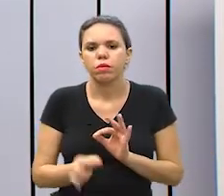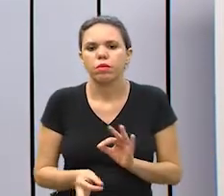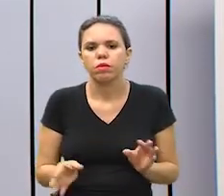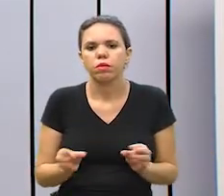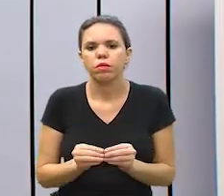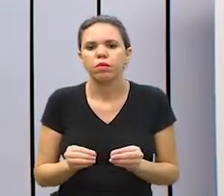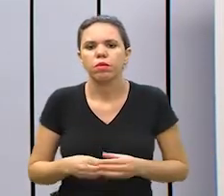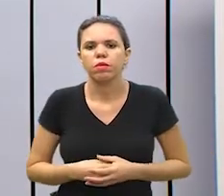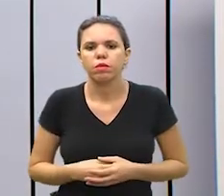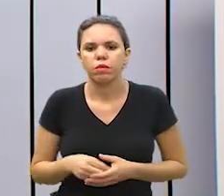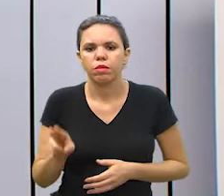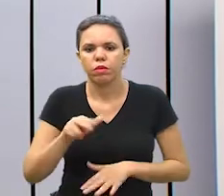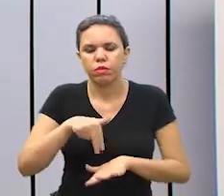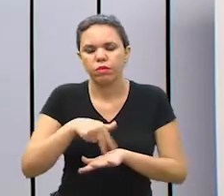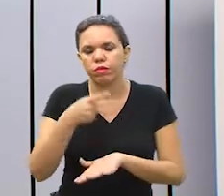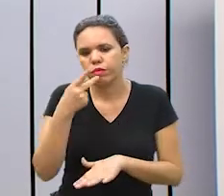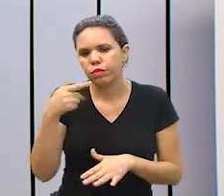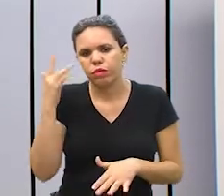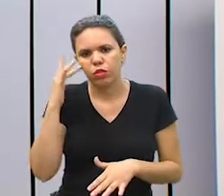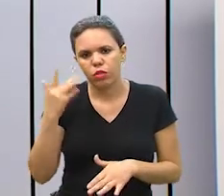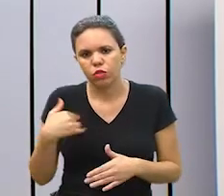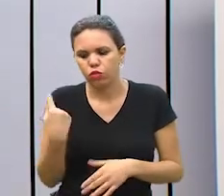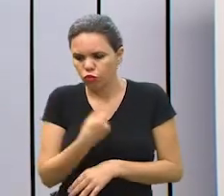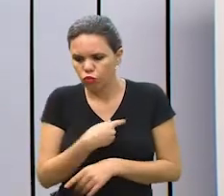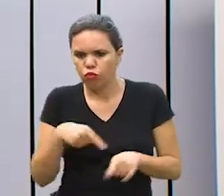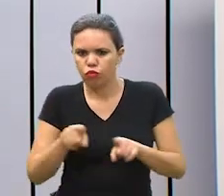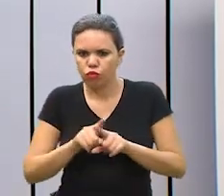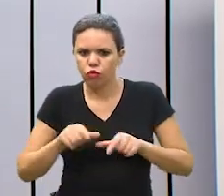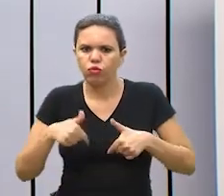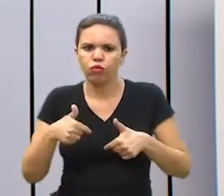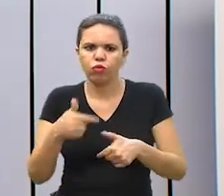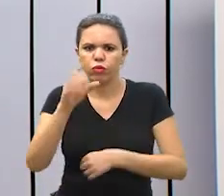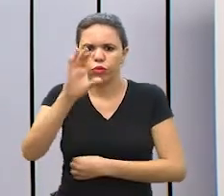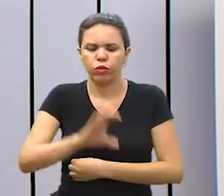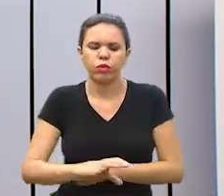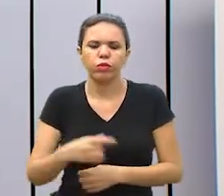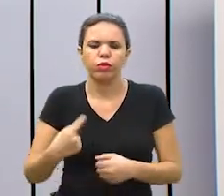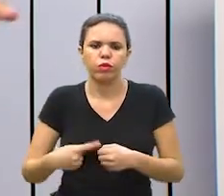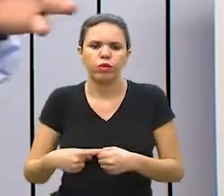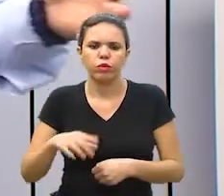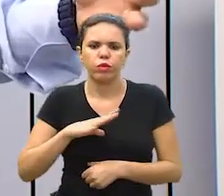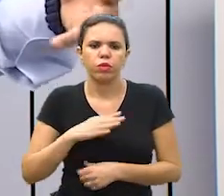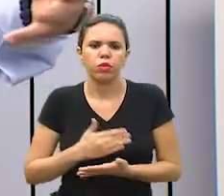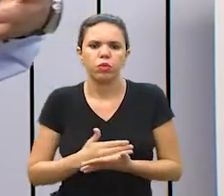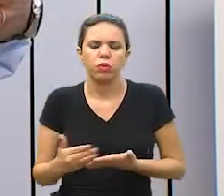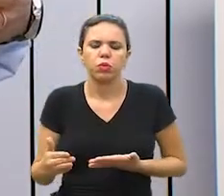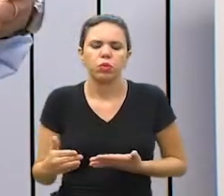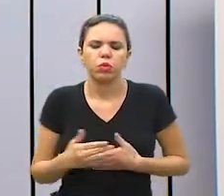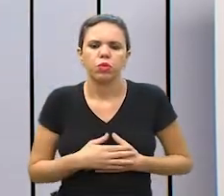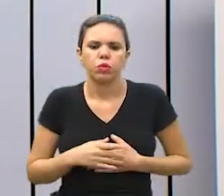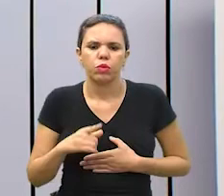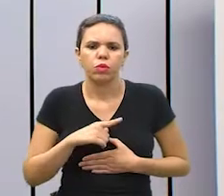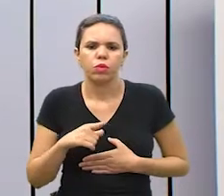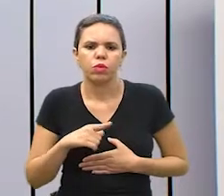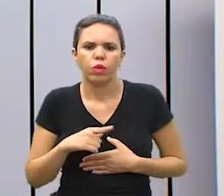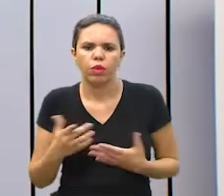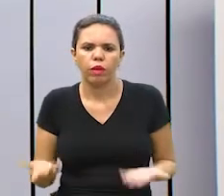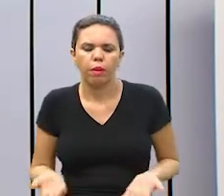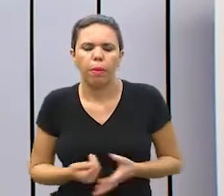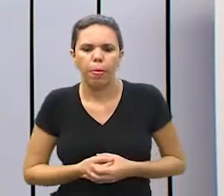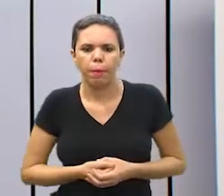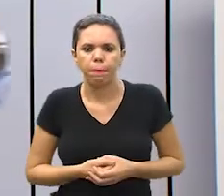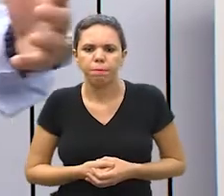outros farão uso da palavra, eu acho que tem que partir da gente, enquanto município. E isso começar a ter